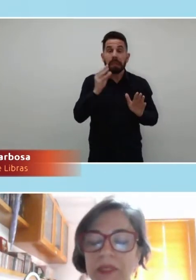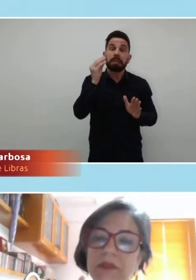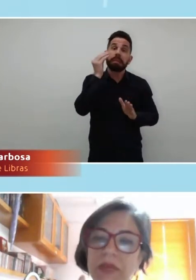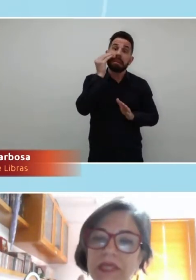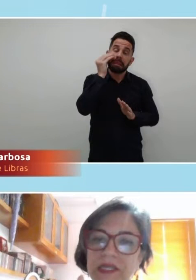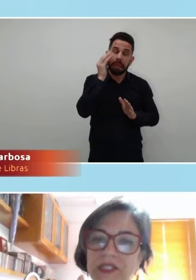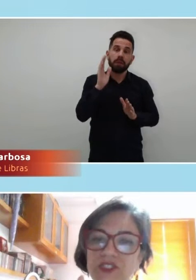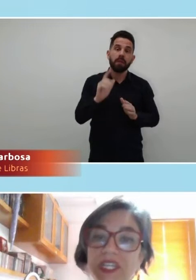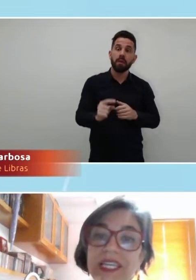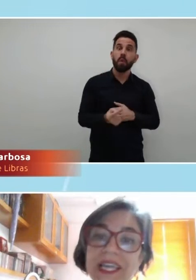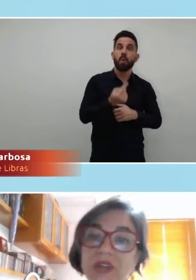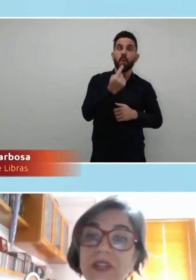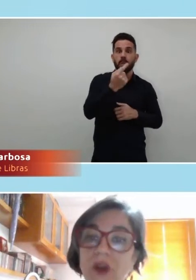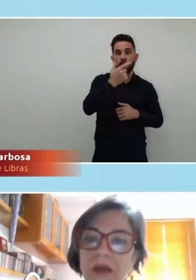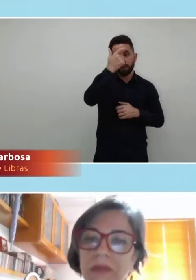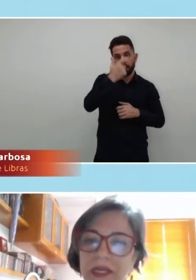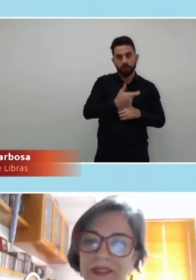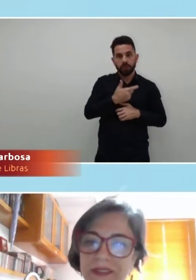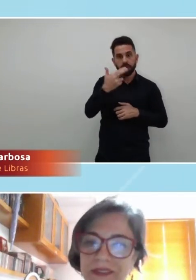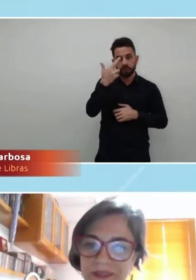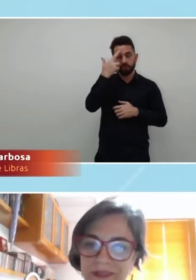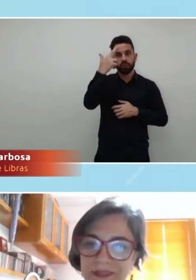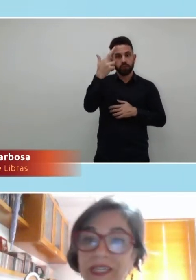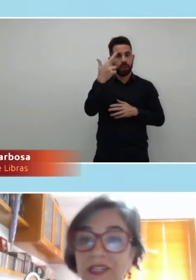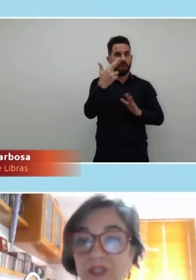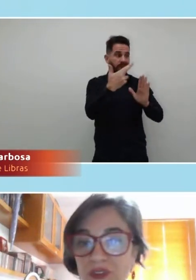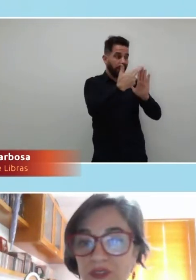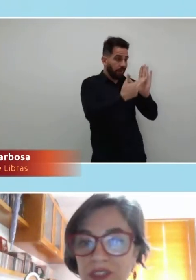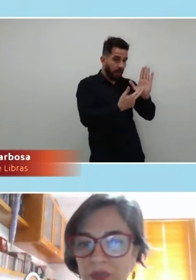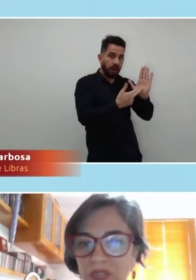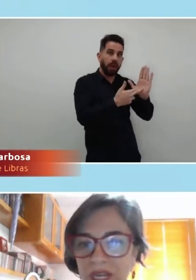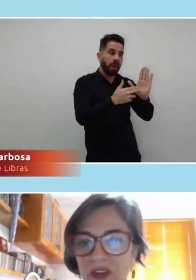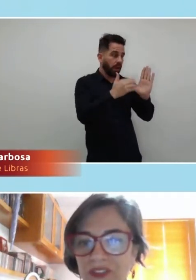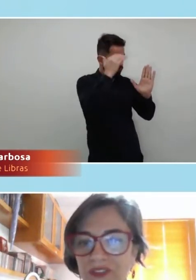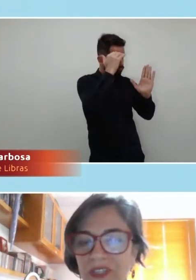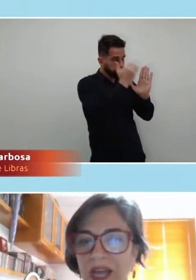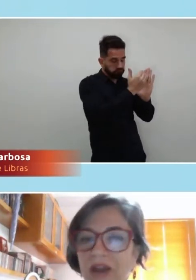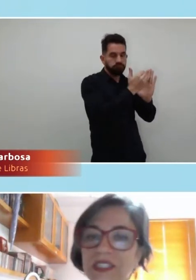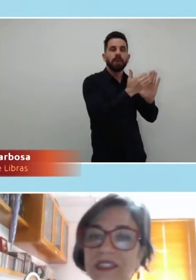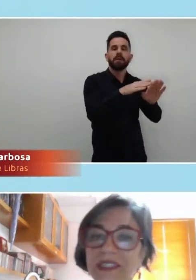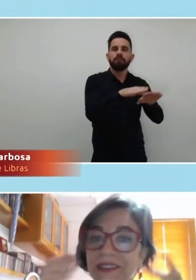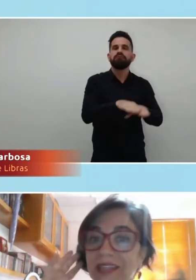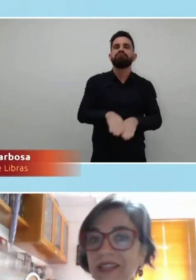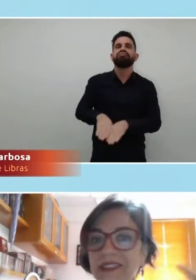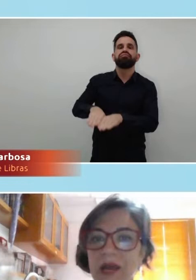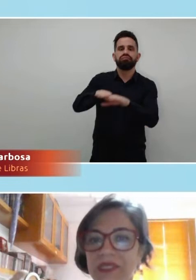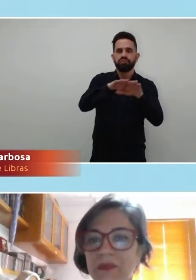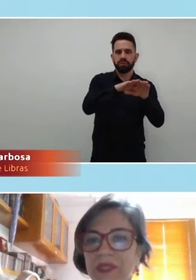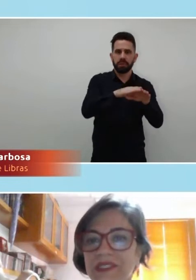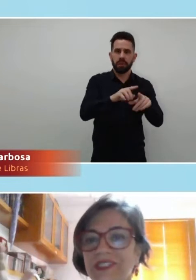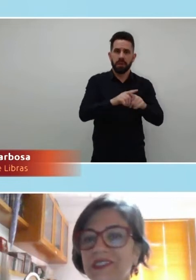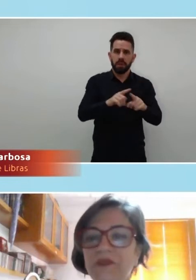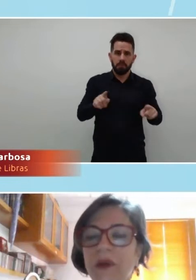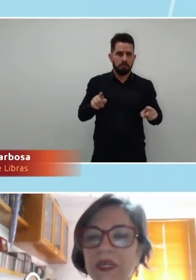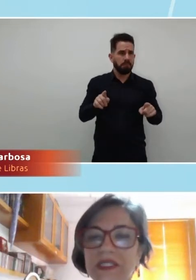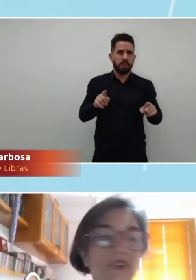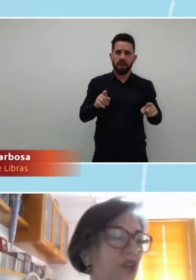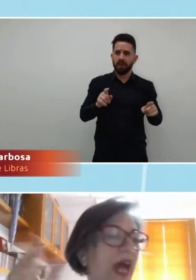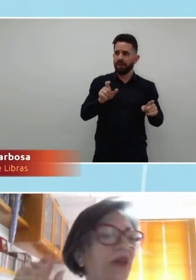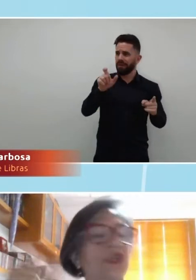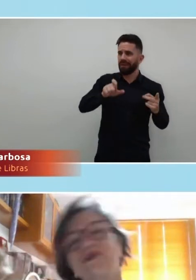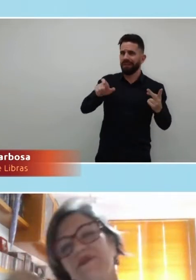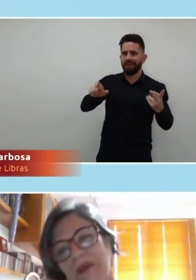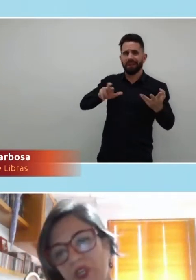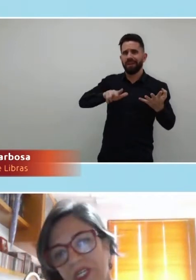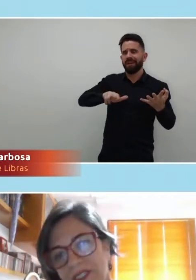cabeça pensante e lendo a norma, dando a solução para o negócio. Agora, você tem 10 cabeças pensantes, sempre vai aparecer assim, eu